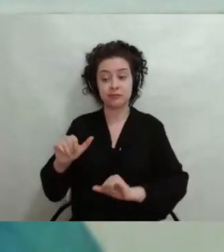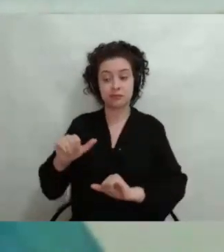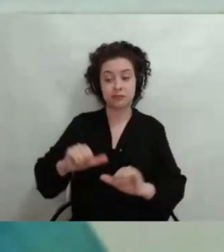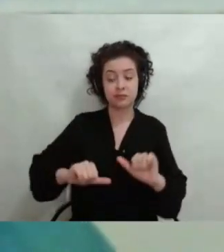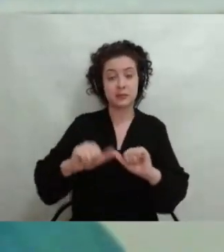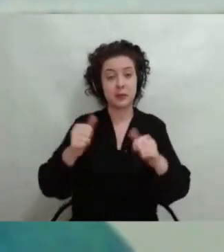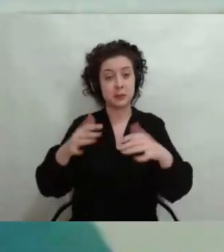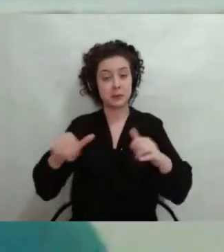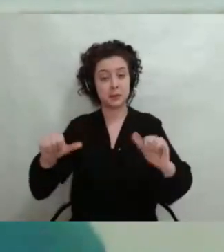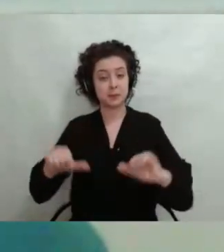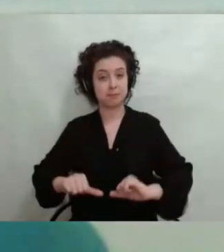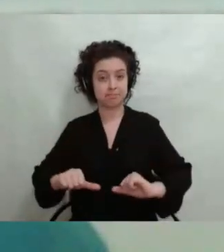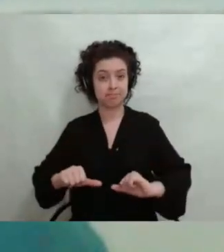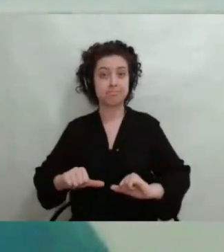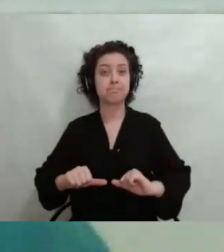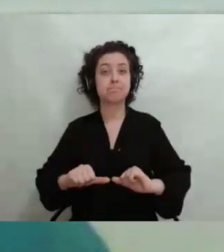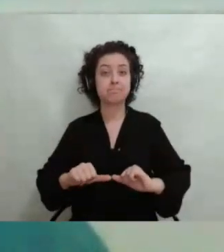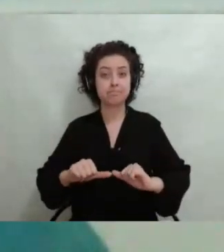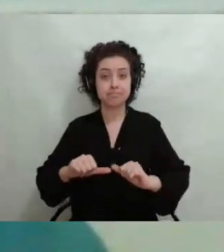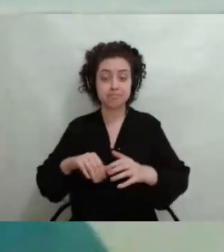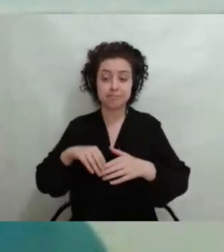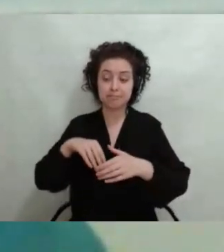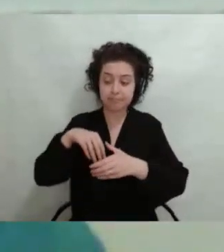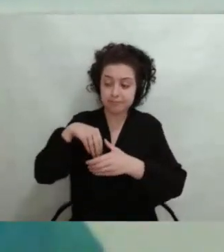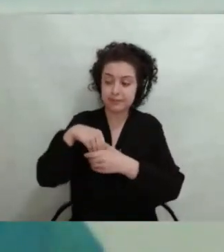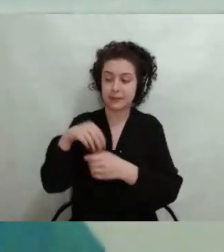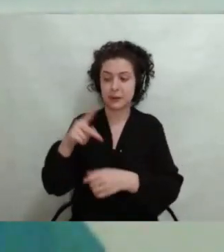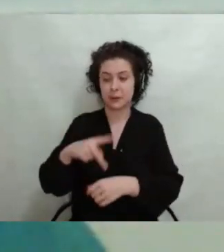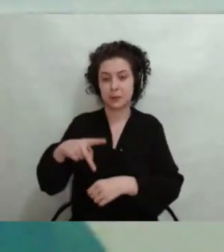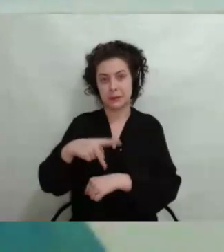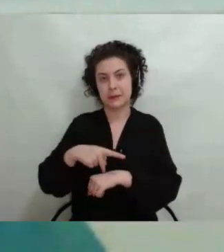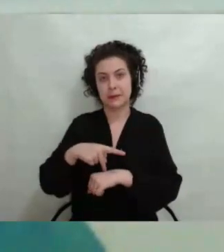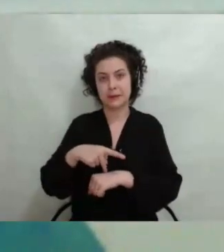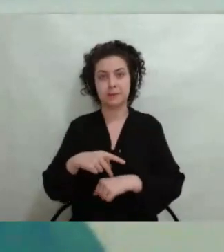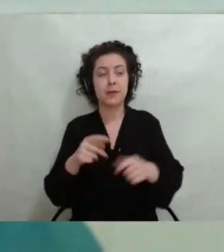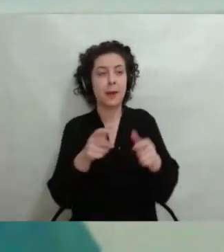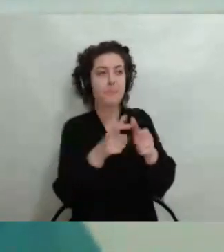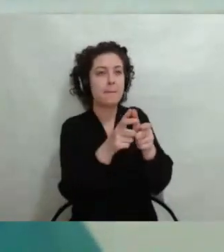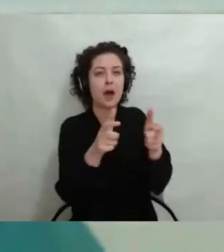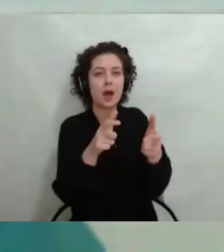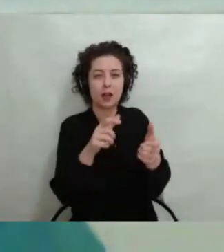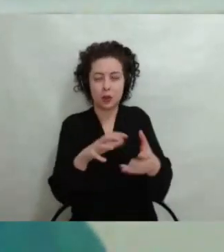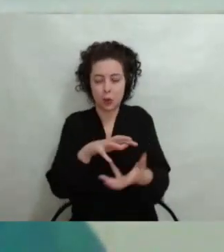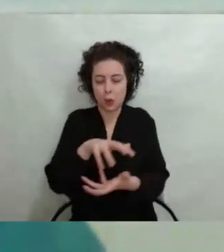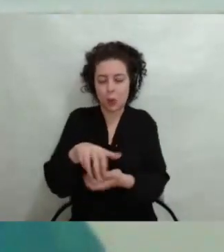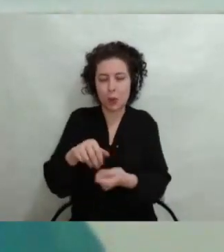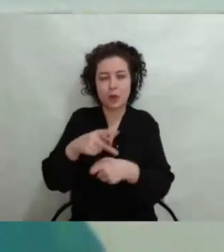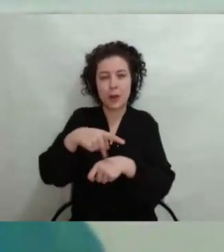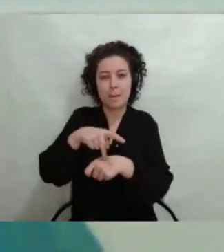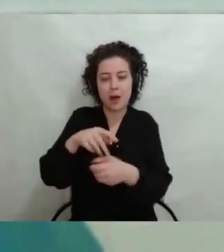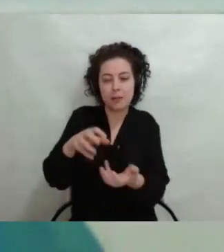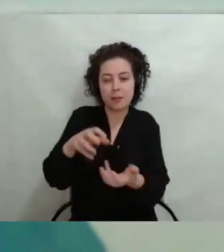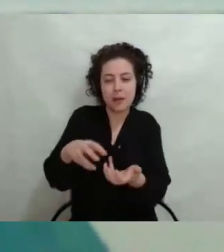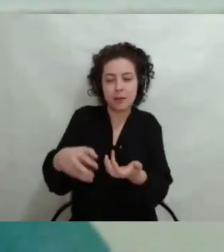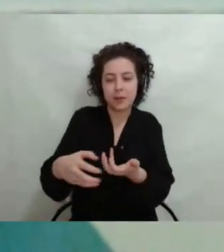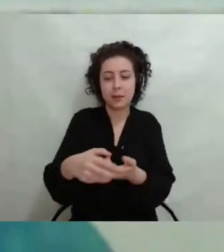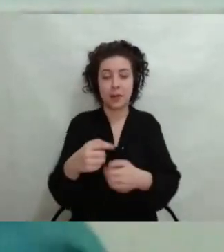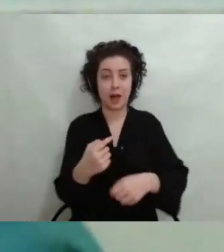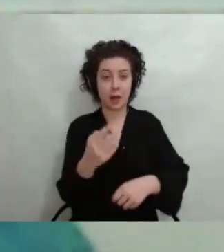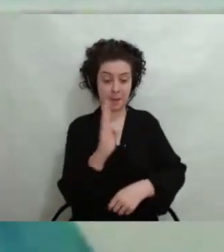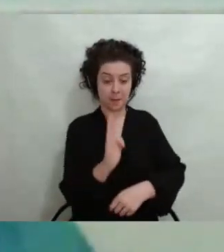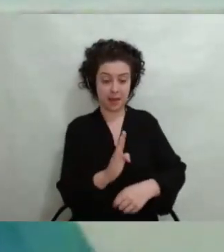crise institucional. Então, diferentemente da maioria dos países do mundo, nós estamos numa situação que